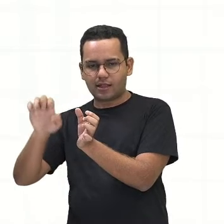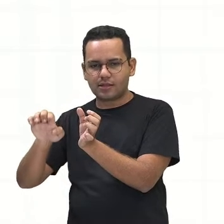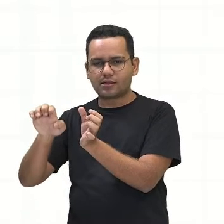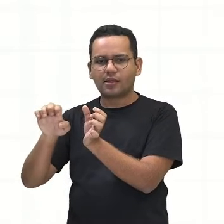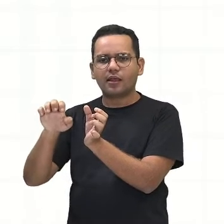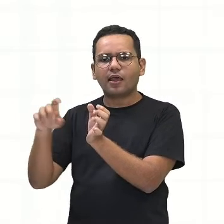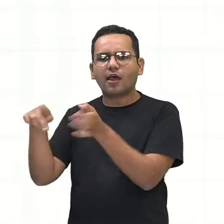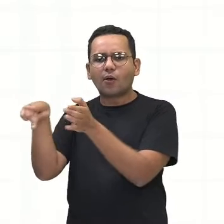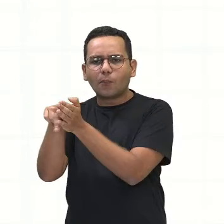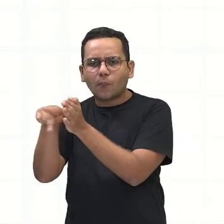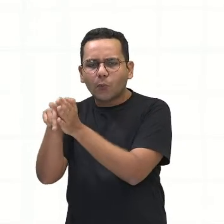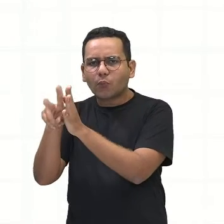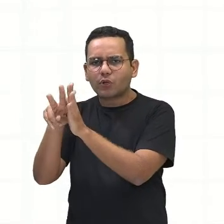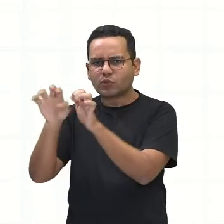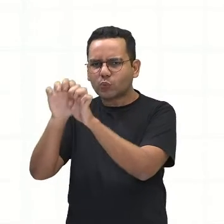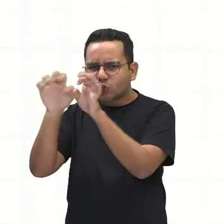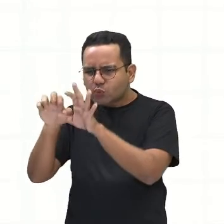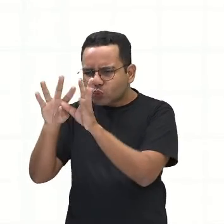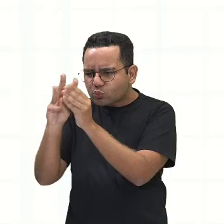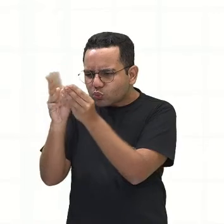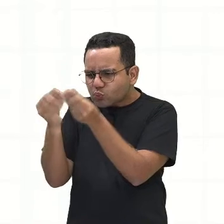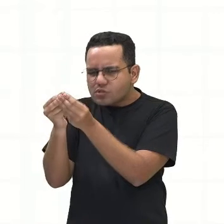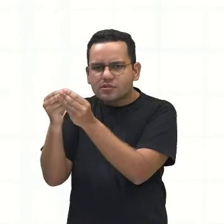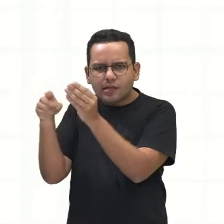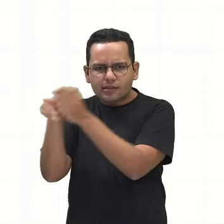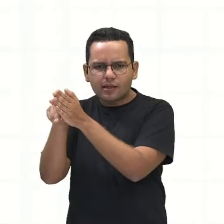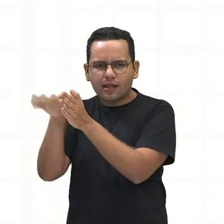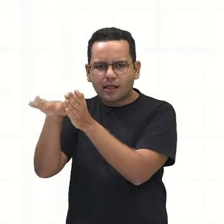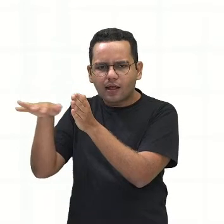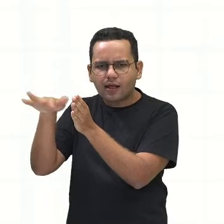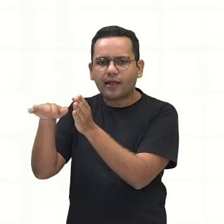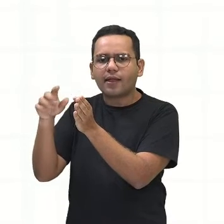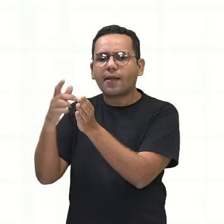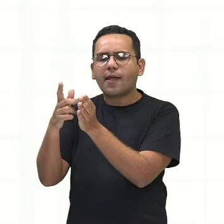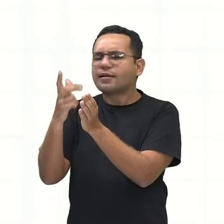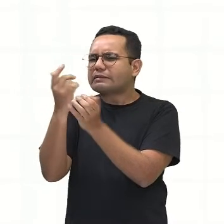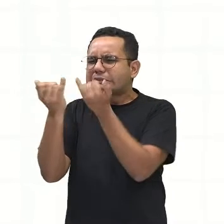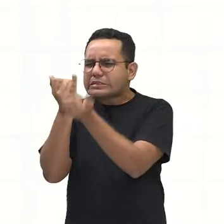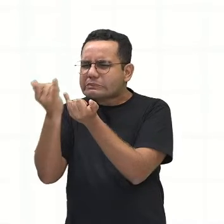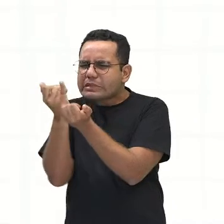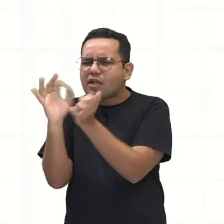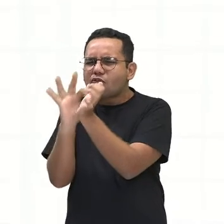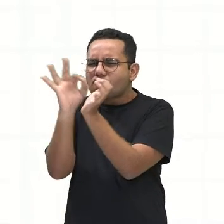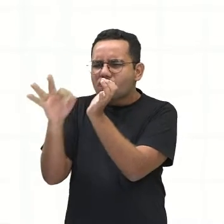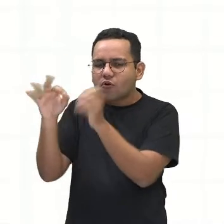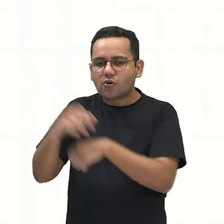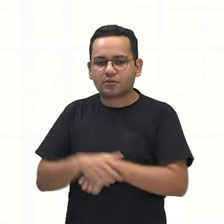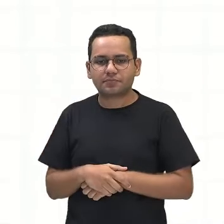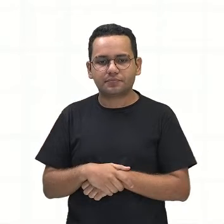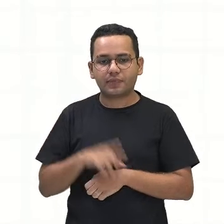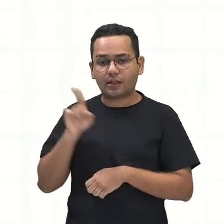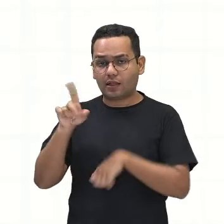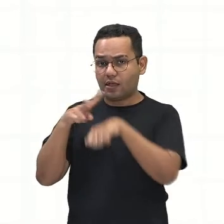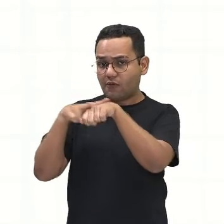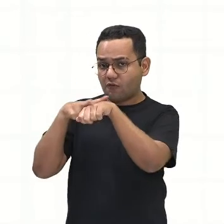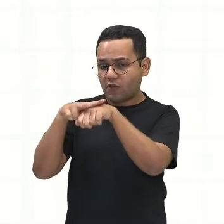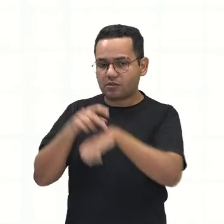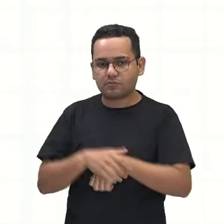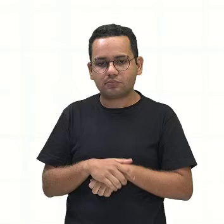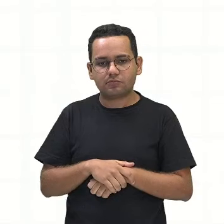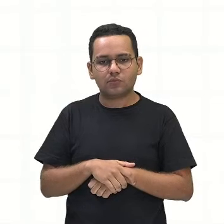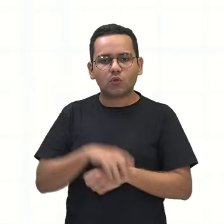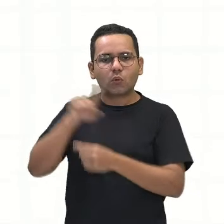né? As peças florais mais parecidas com folhas, pois geralmente são verdes. A sua função